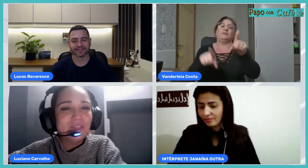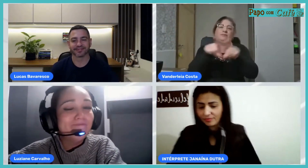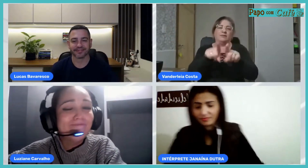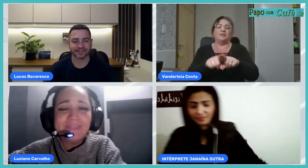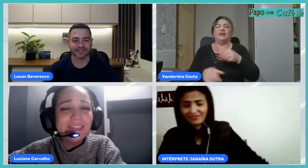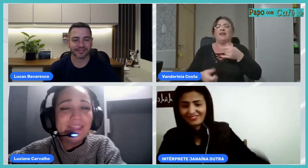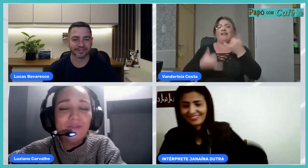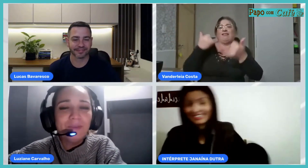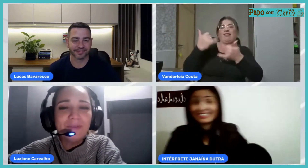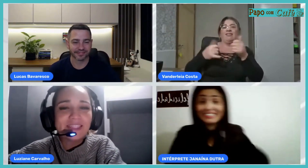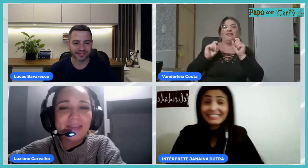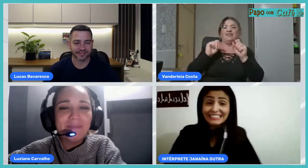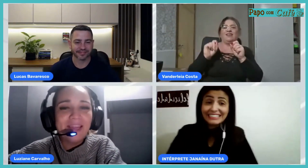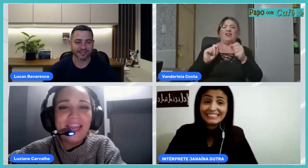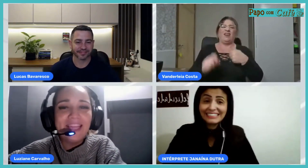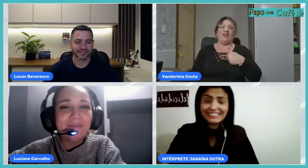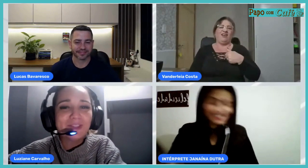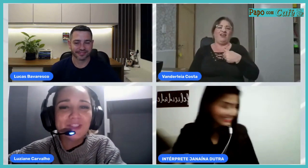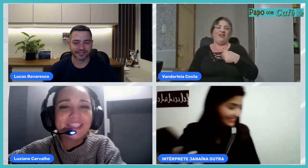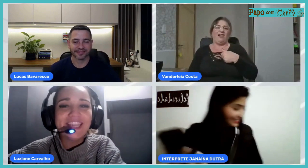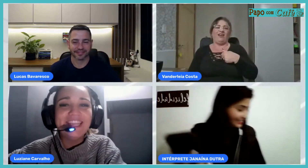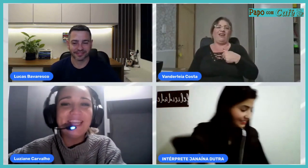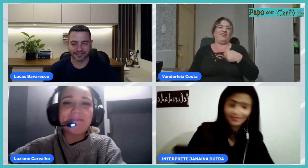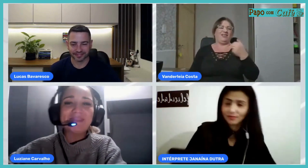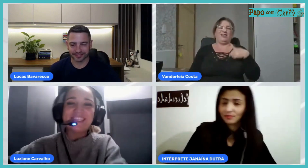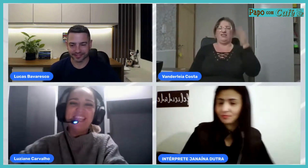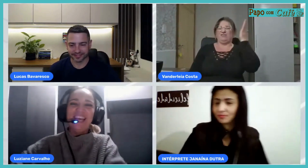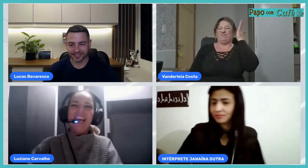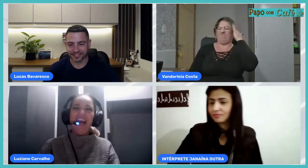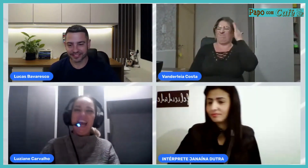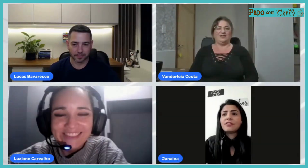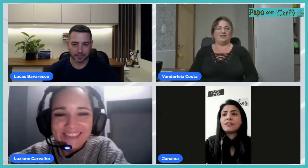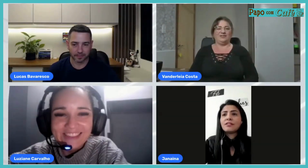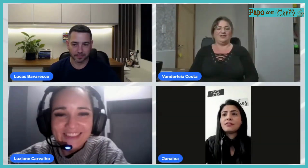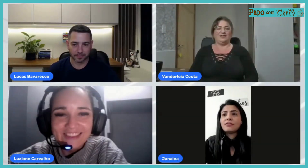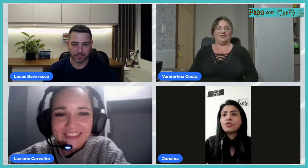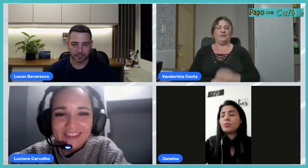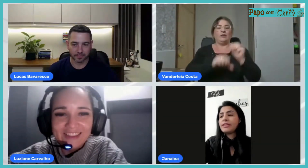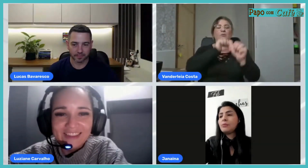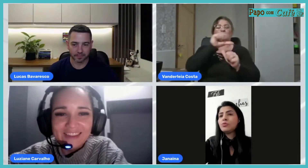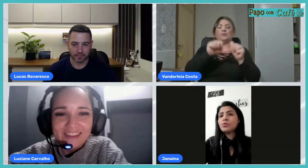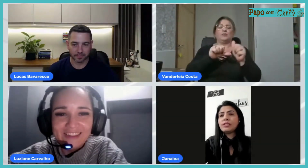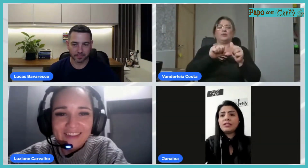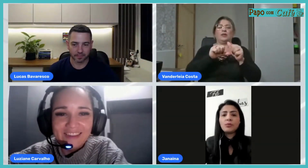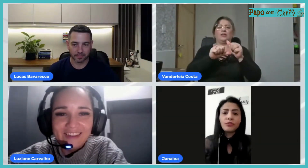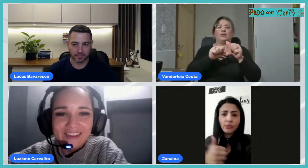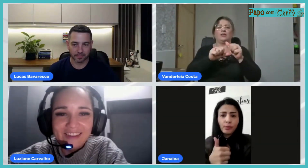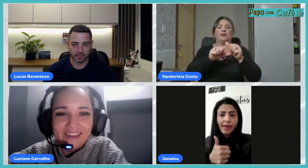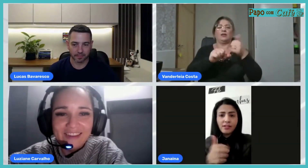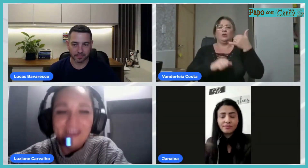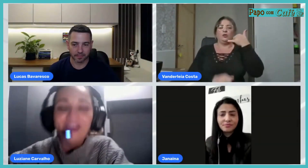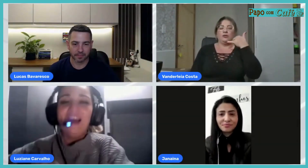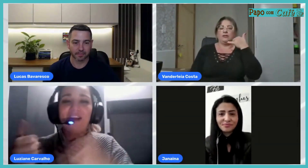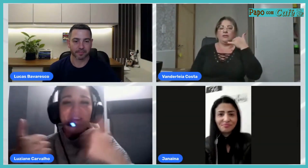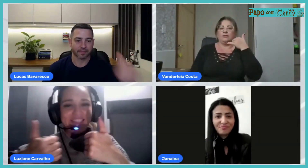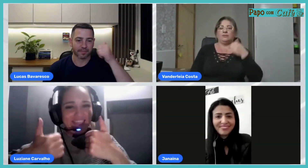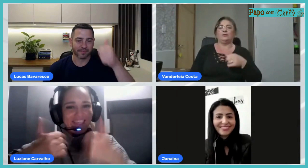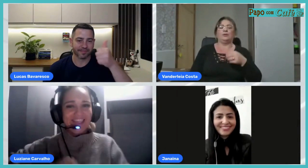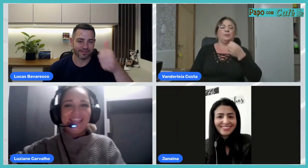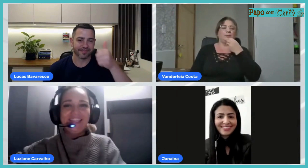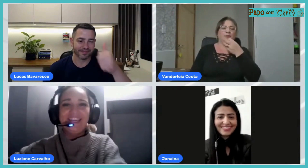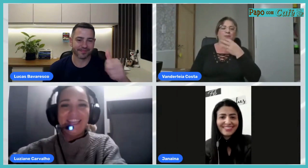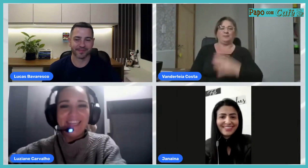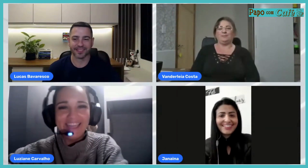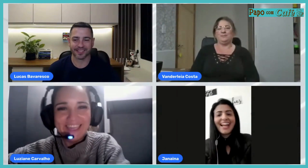bastante, assim, não vou passar perrengue porque já sei Libras. Vou botar mudo aqui. Tá me ouvindo bem? Agora